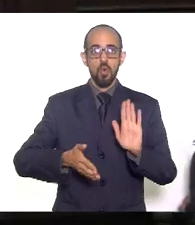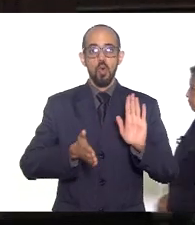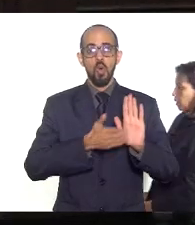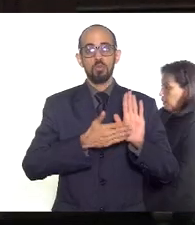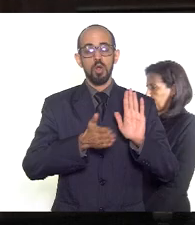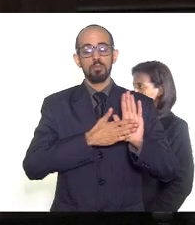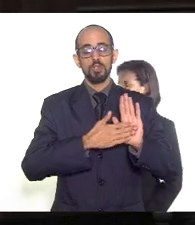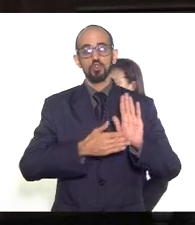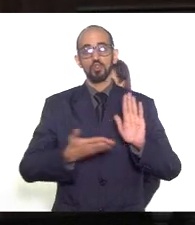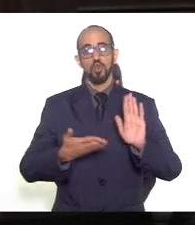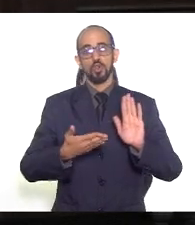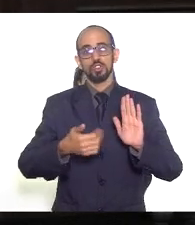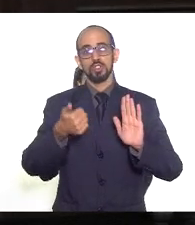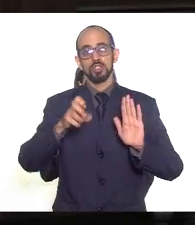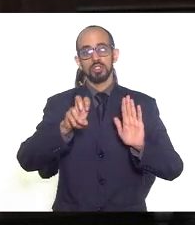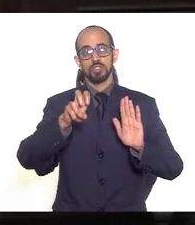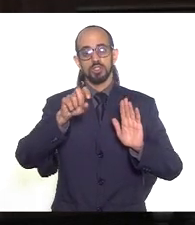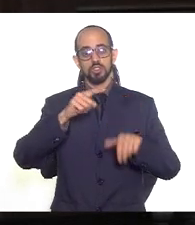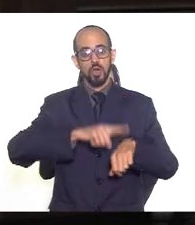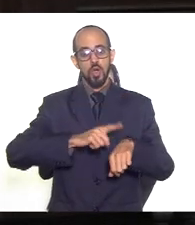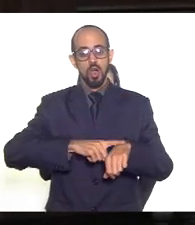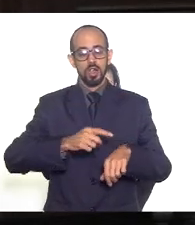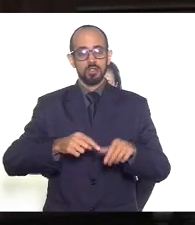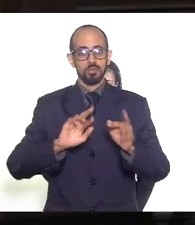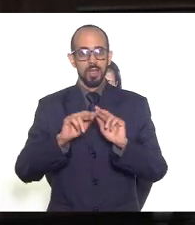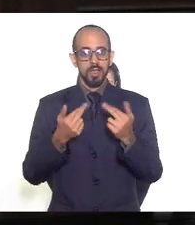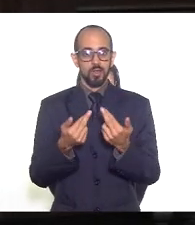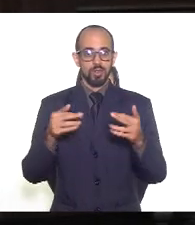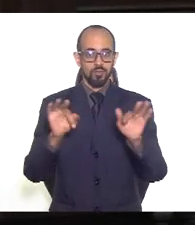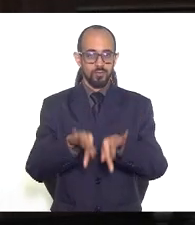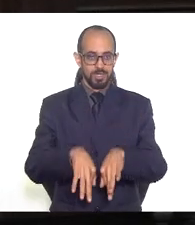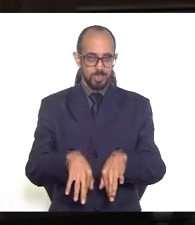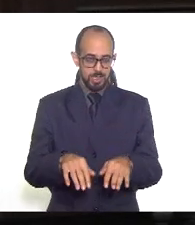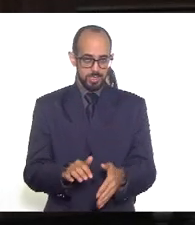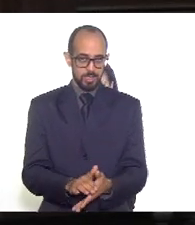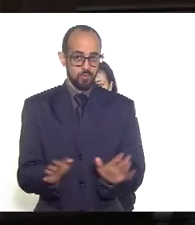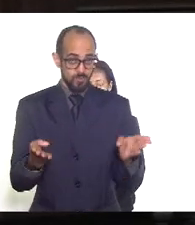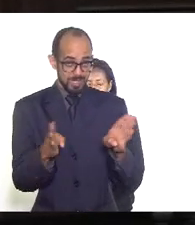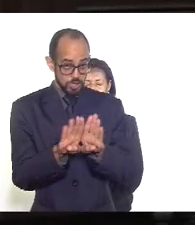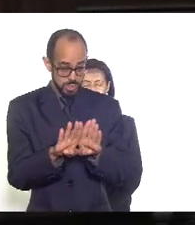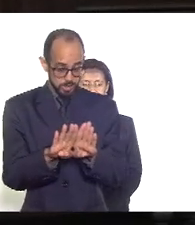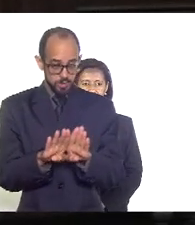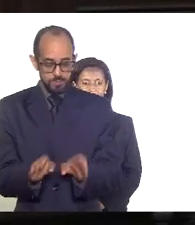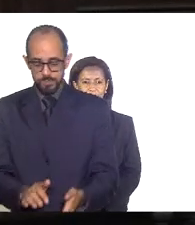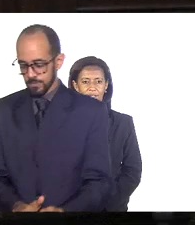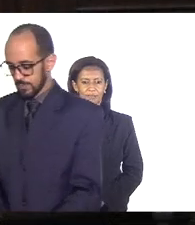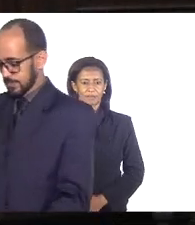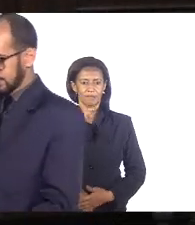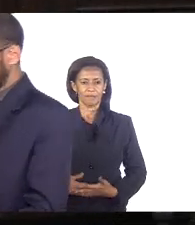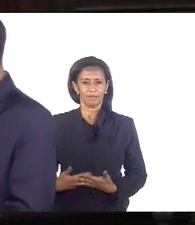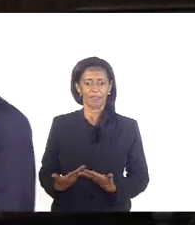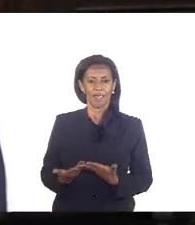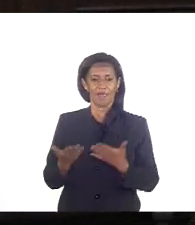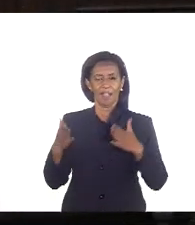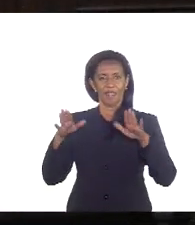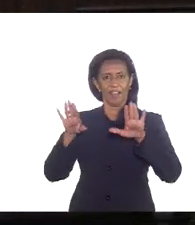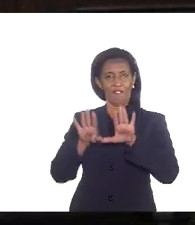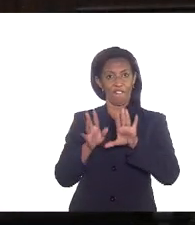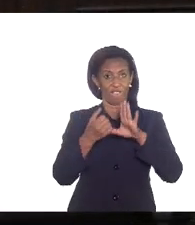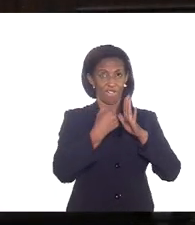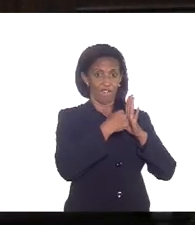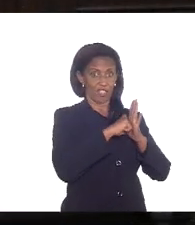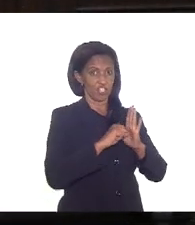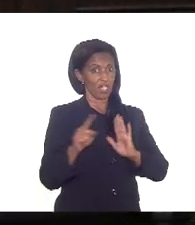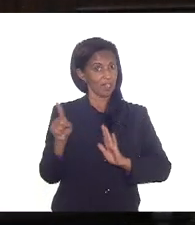hoje às 15horas numa reunião fechada Deputado a Regiane que a pouco me perguntou fechada não porque não podemos